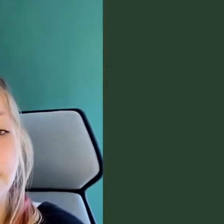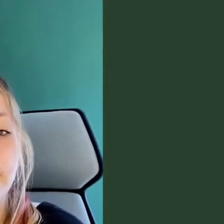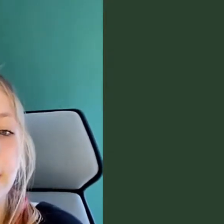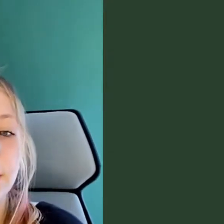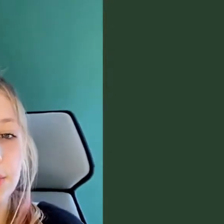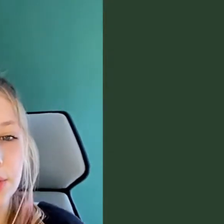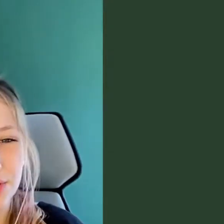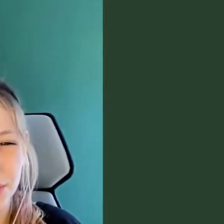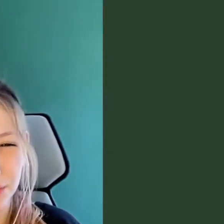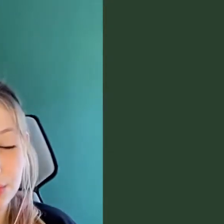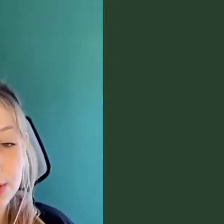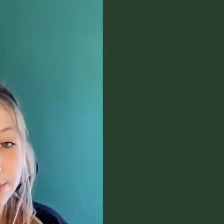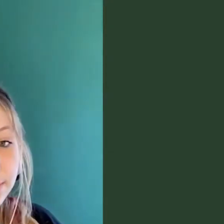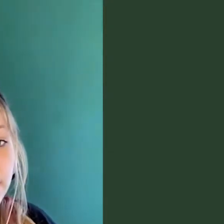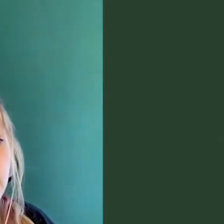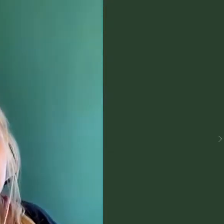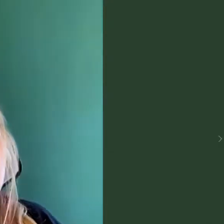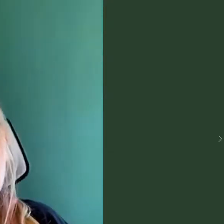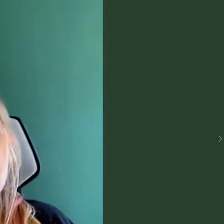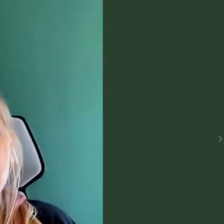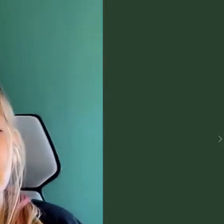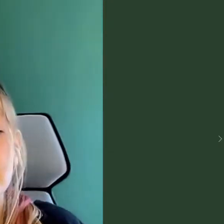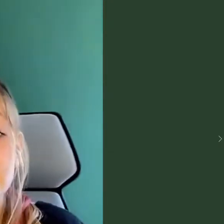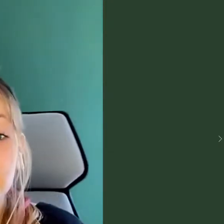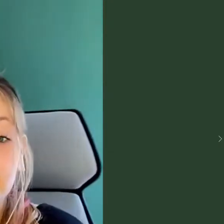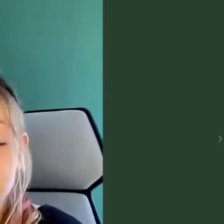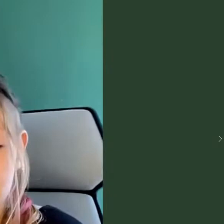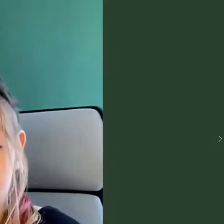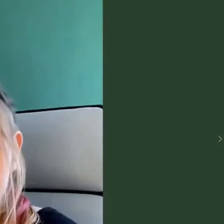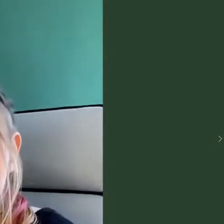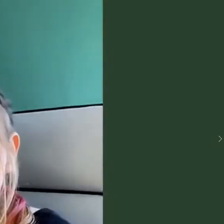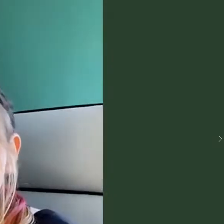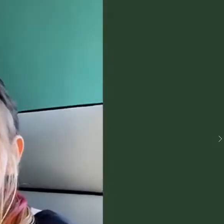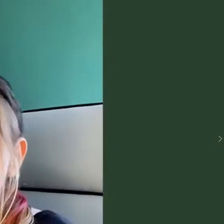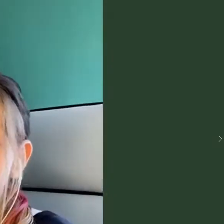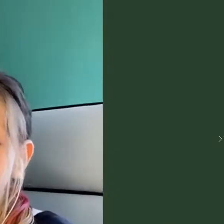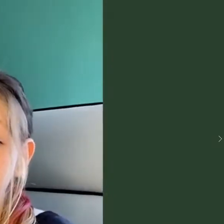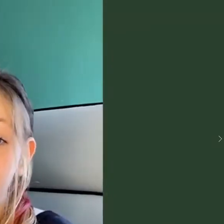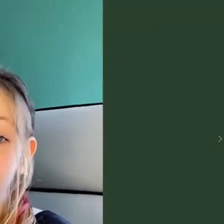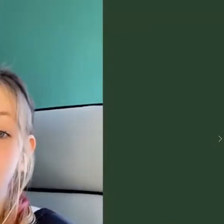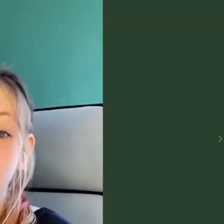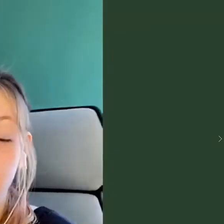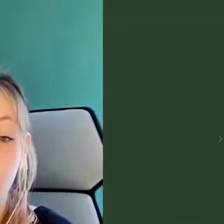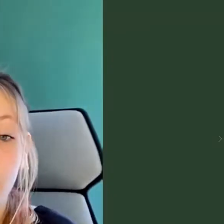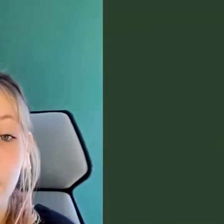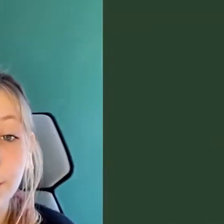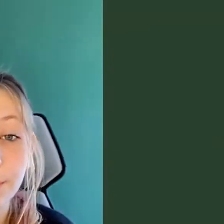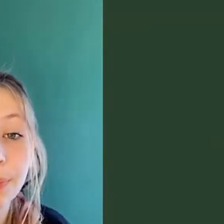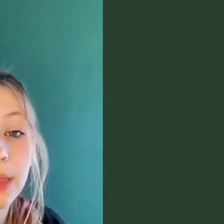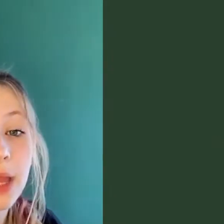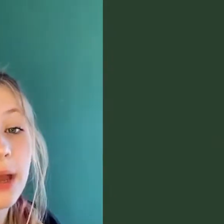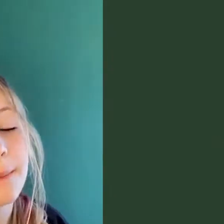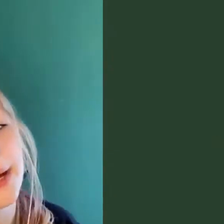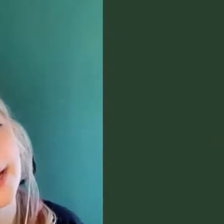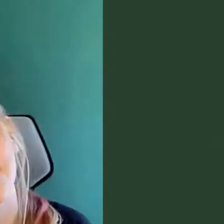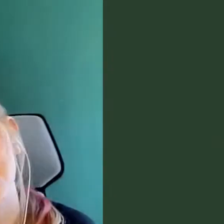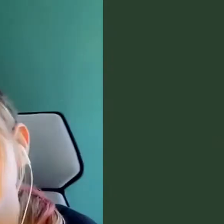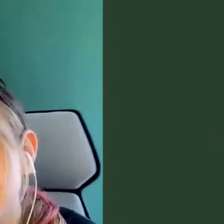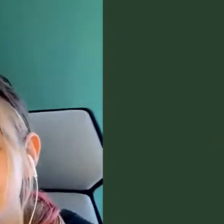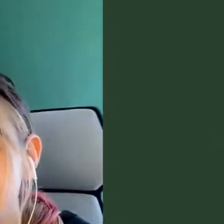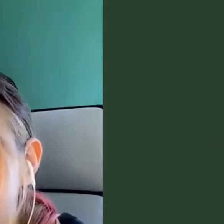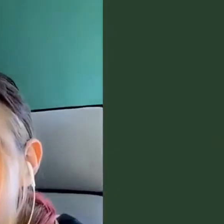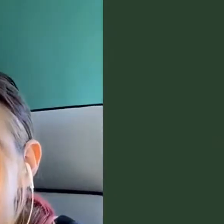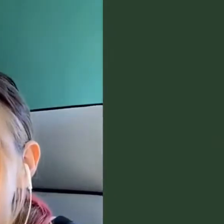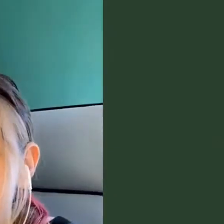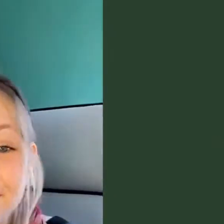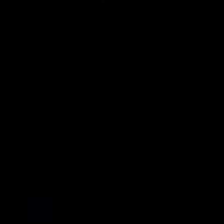vestidos e os destinos. E esta canção tem um verdadeiro amor para quando